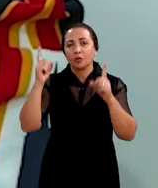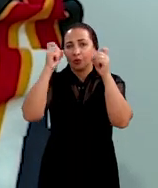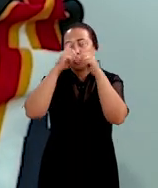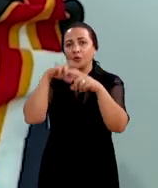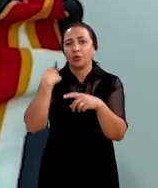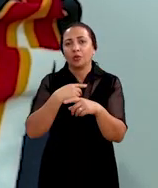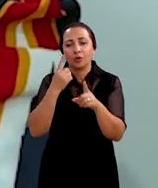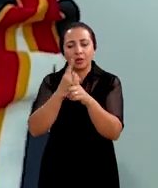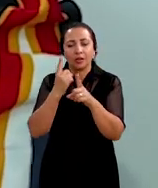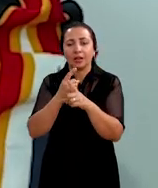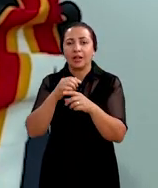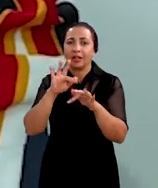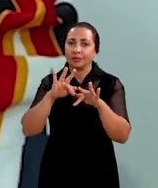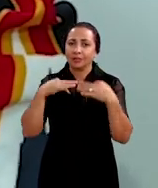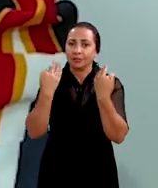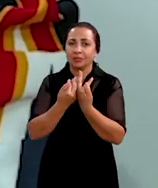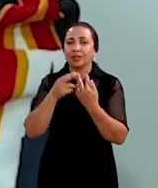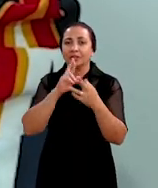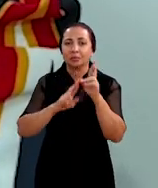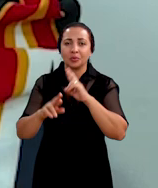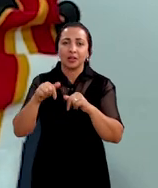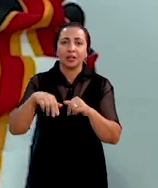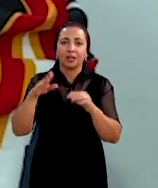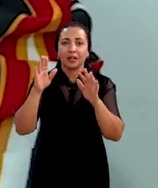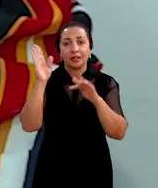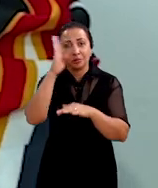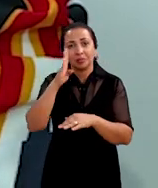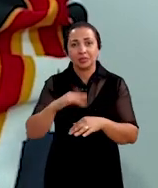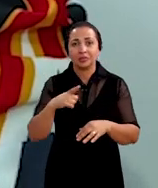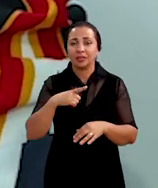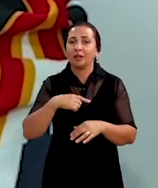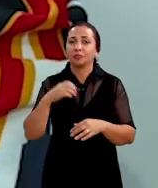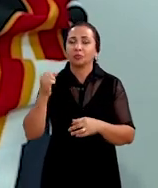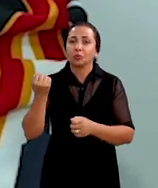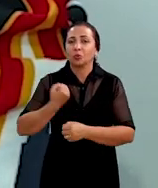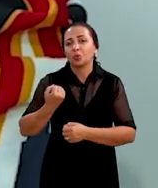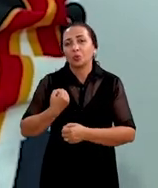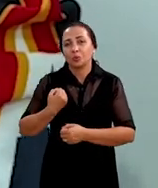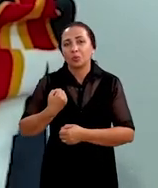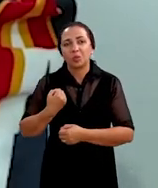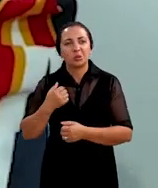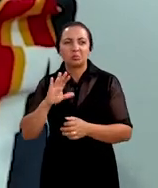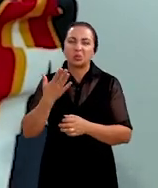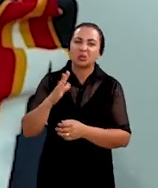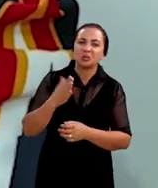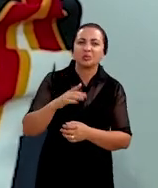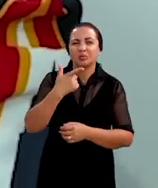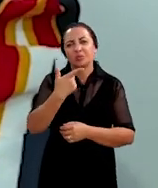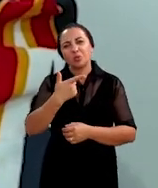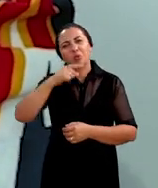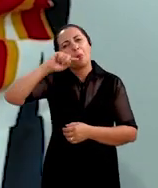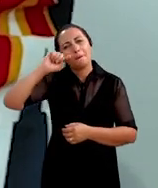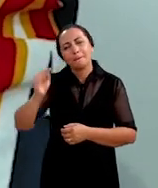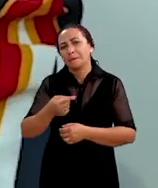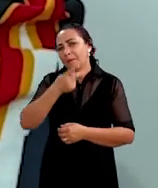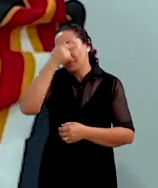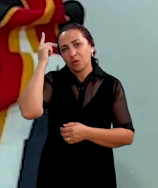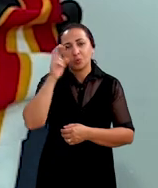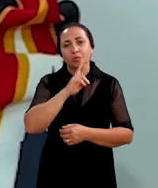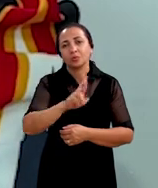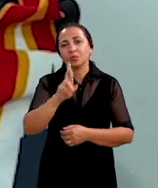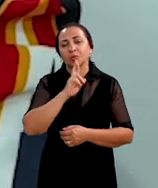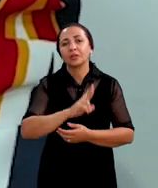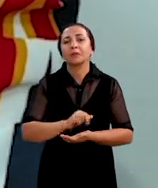nós encontramos foi que as famílias que responderam, então aqui no Brasil nós tivemos um número de aproximadamente 2